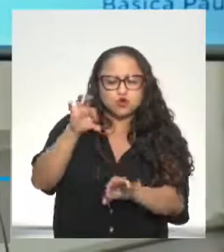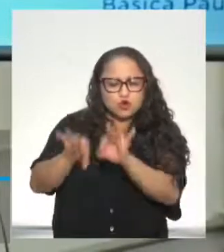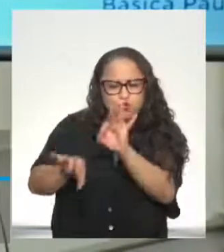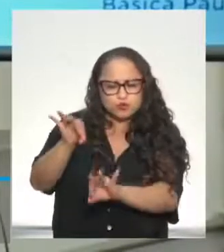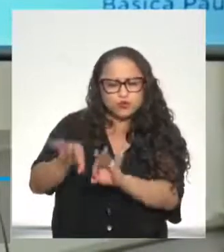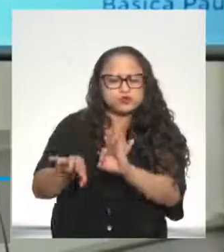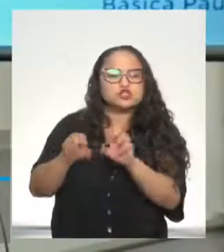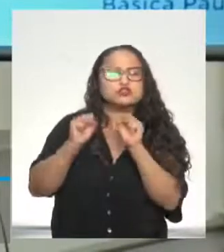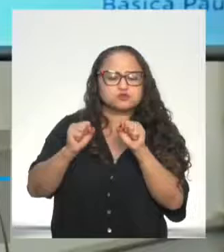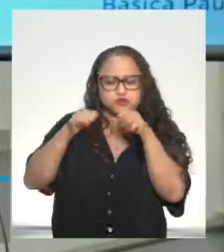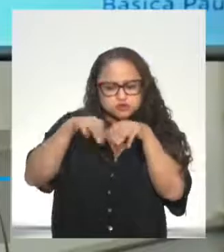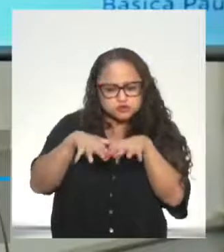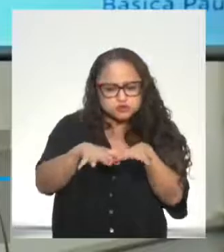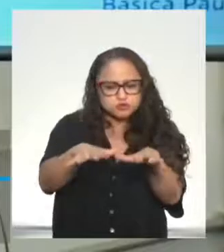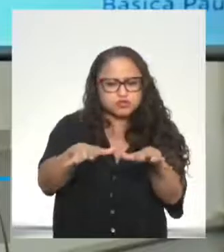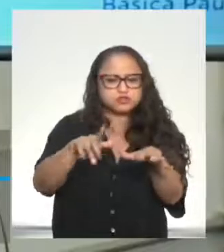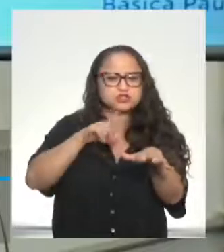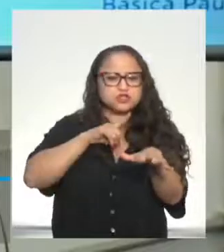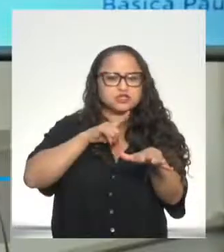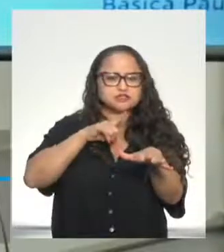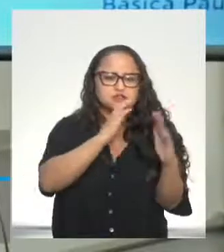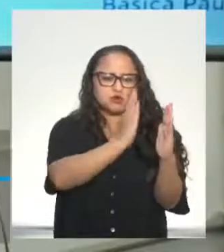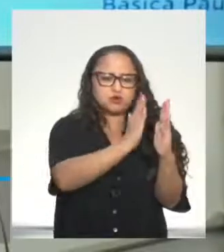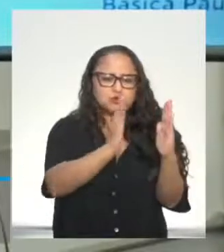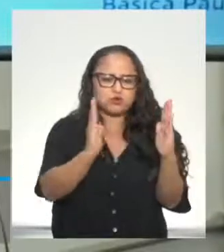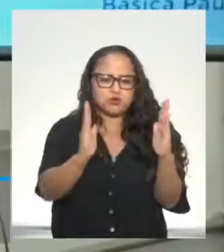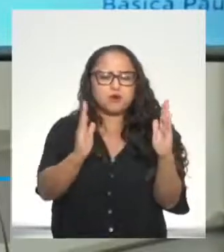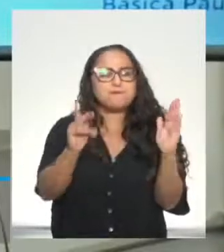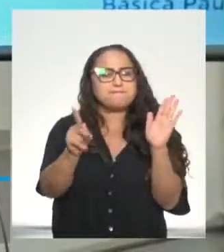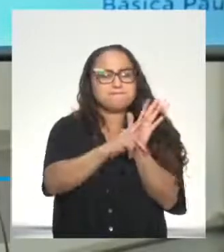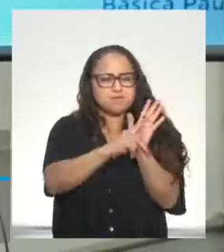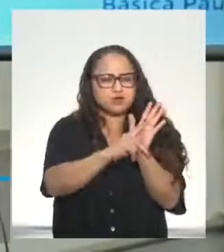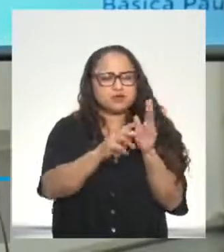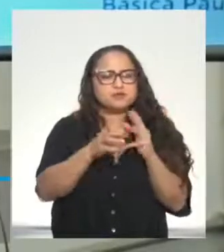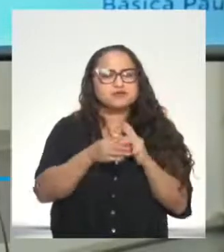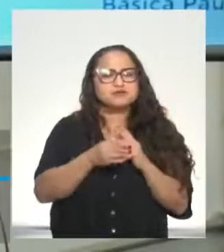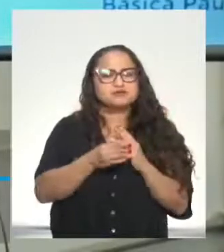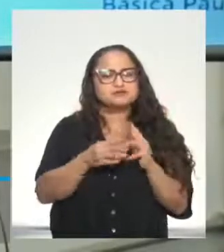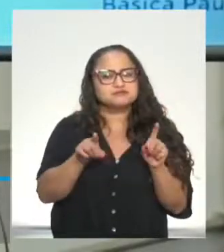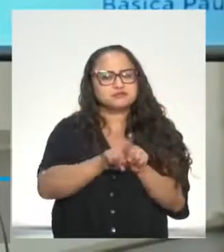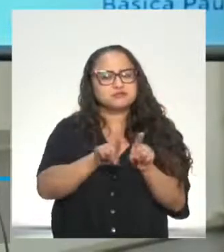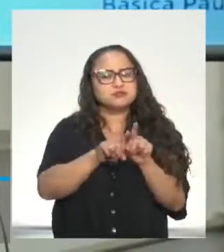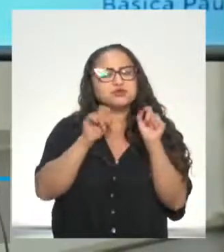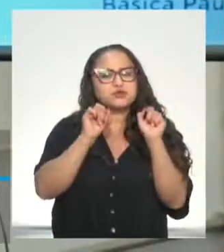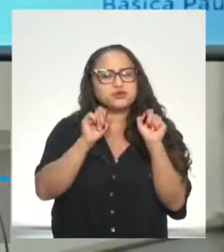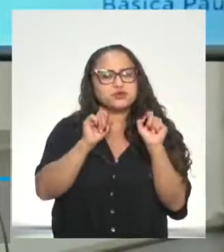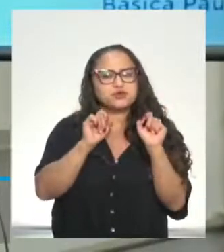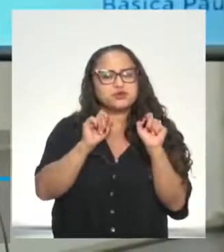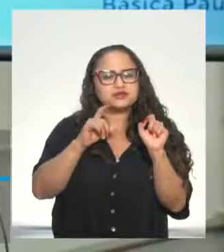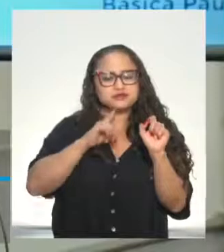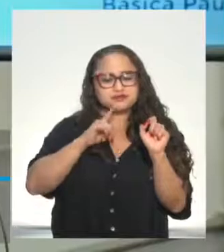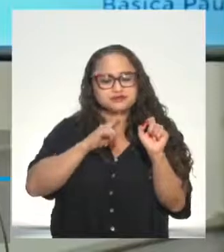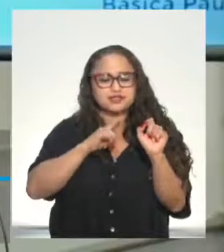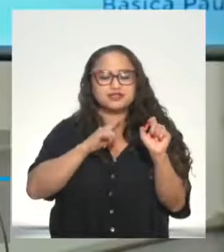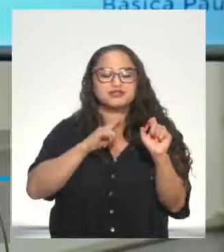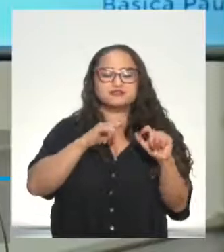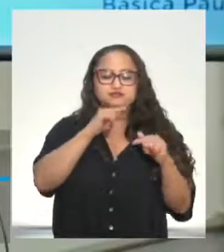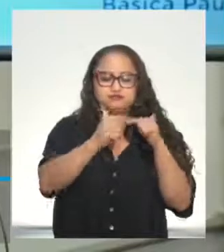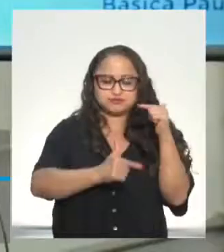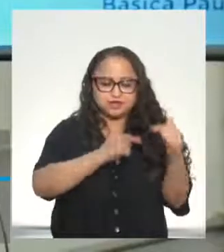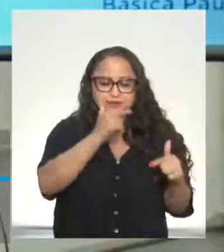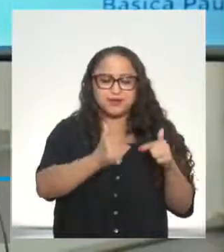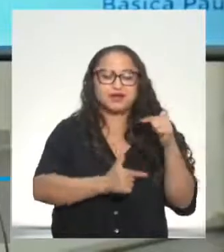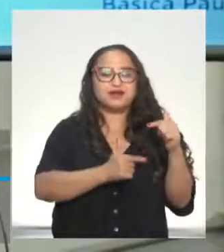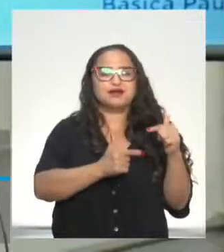são compartilhados aí numa galeria deles, tá? E aí, salientando um pouquinho a questão da importância no mercado de trabalho, para quem,